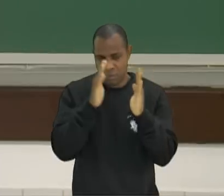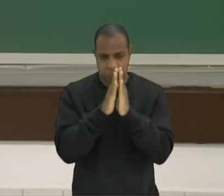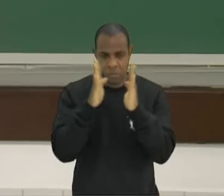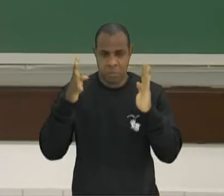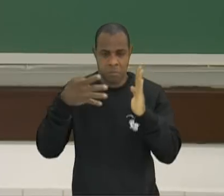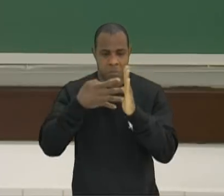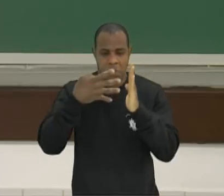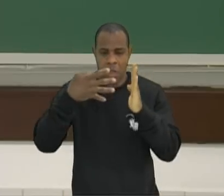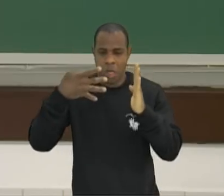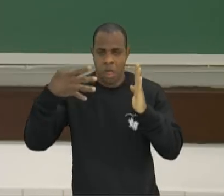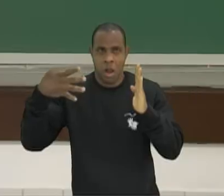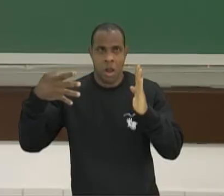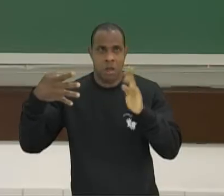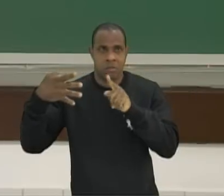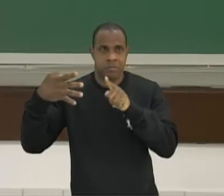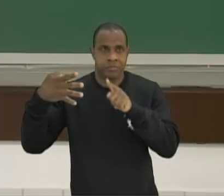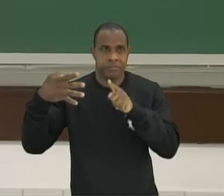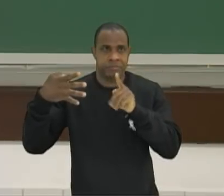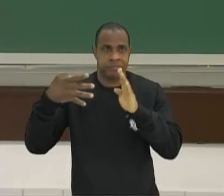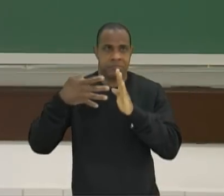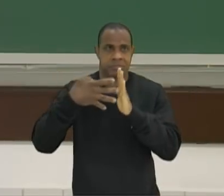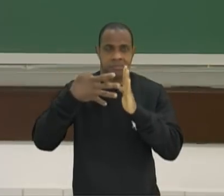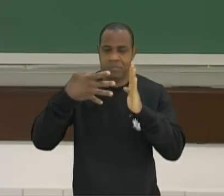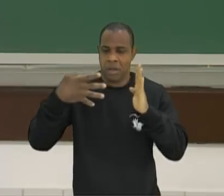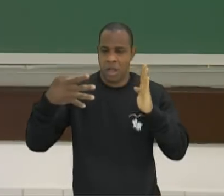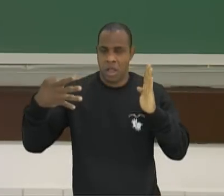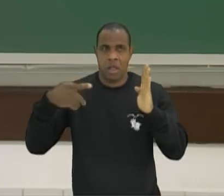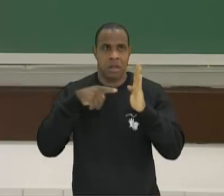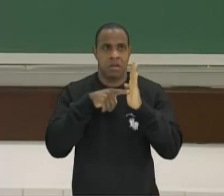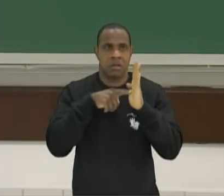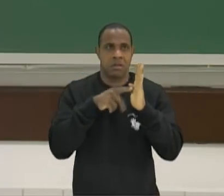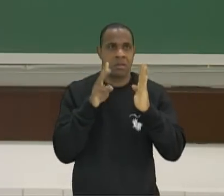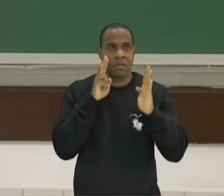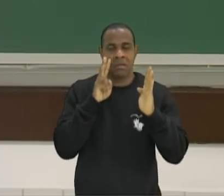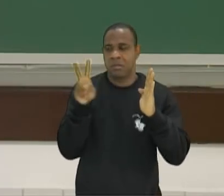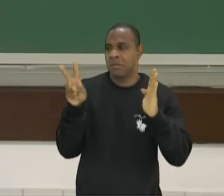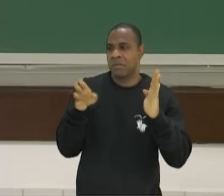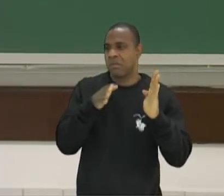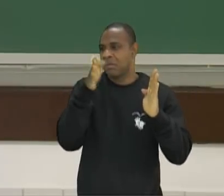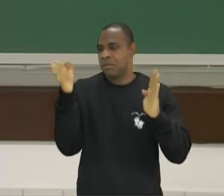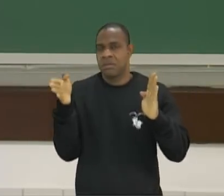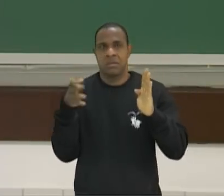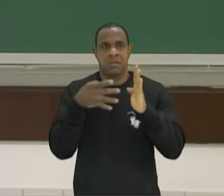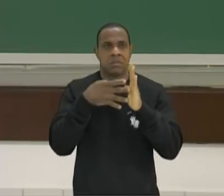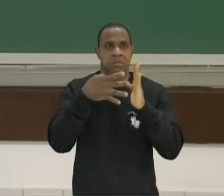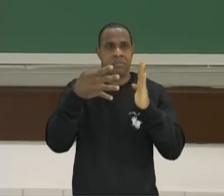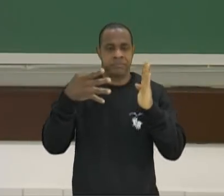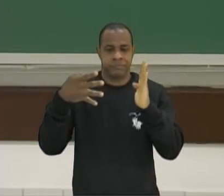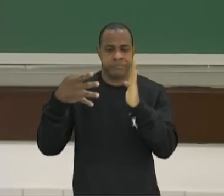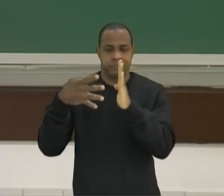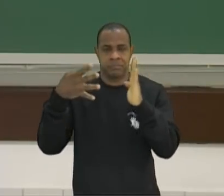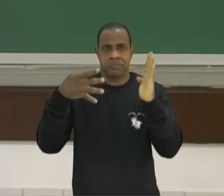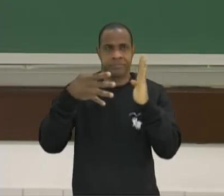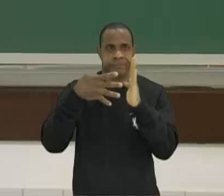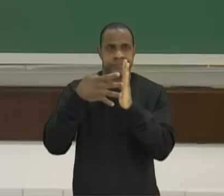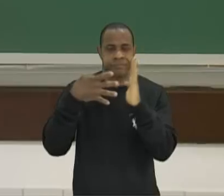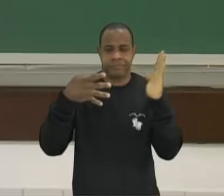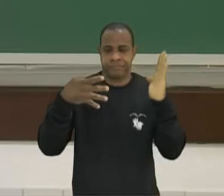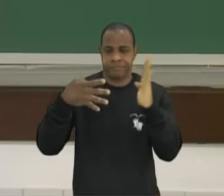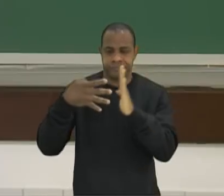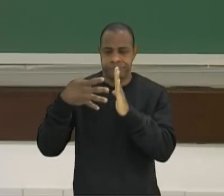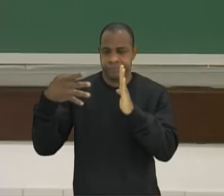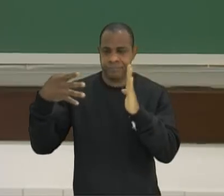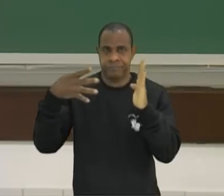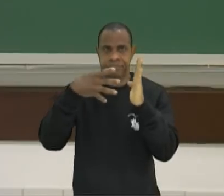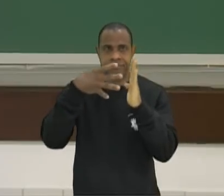onda conforme ela está avançando, que é o que temos aqui na imagem da esquerda, onde você tem apenas uma abertura.